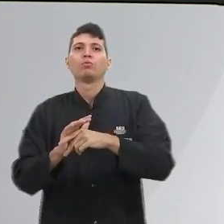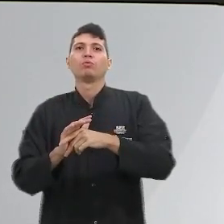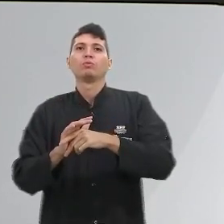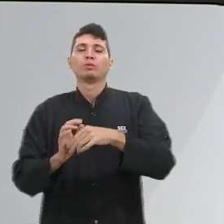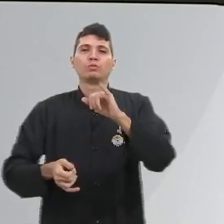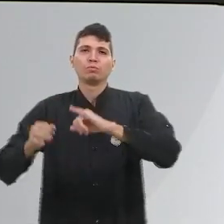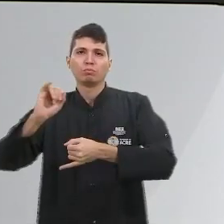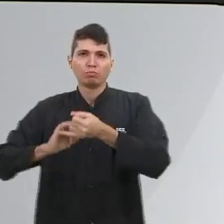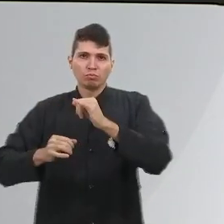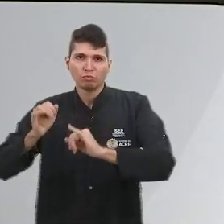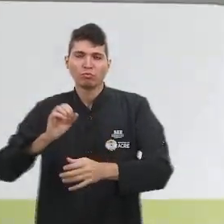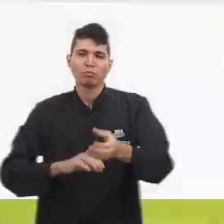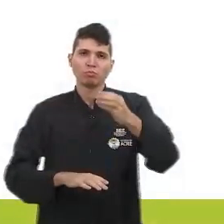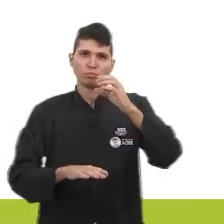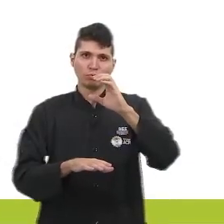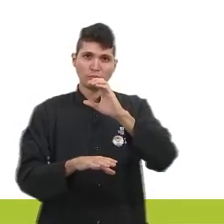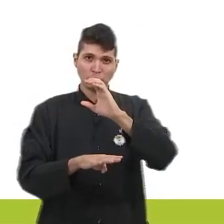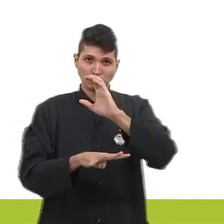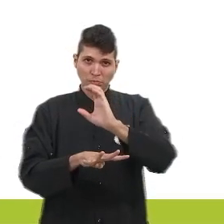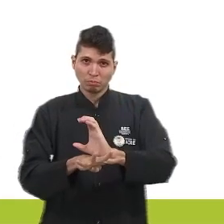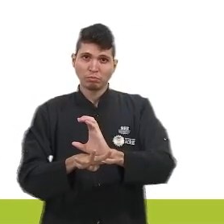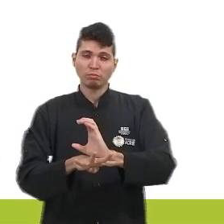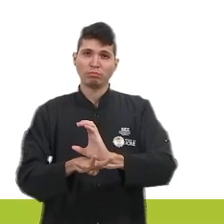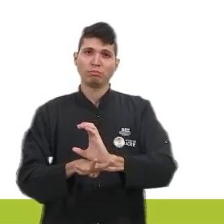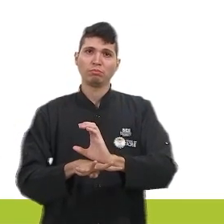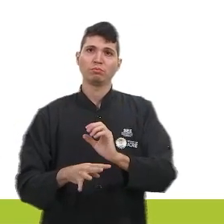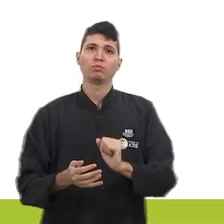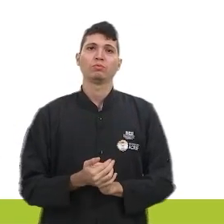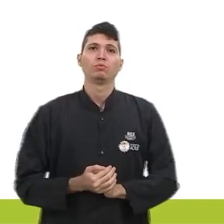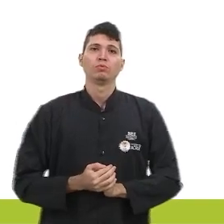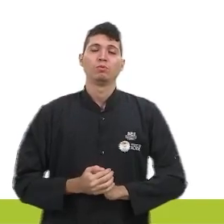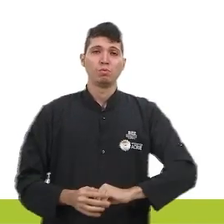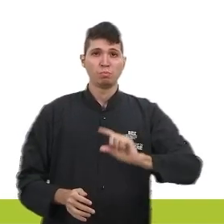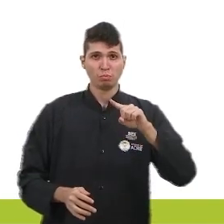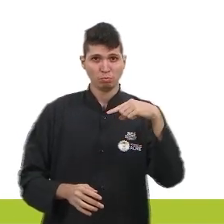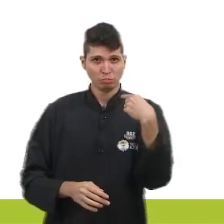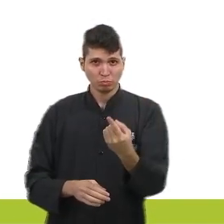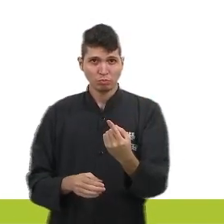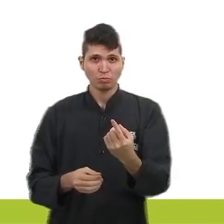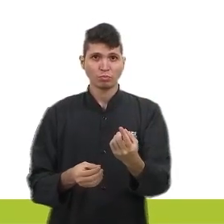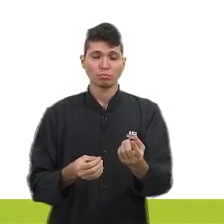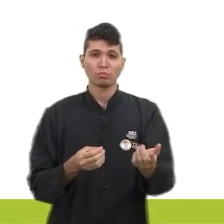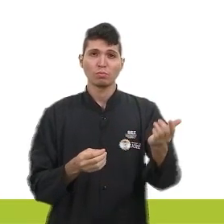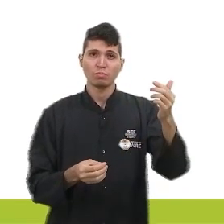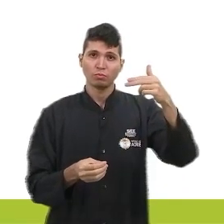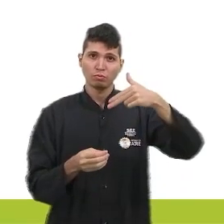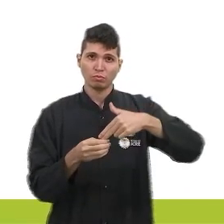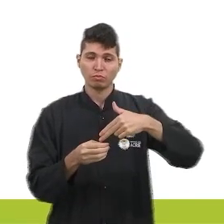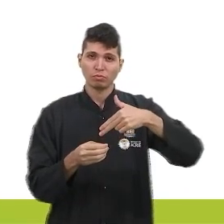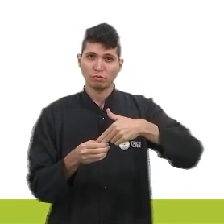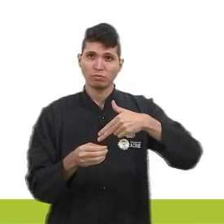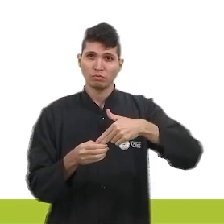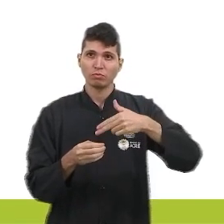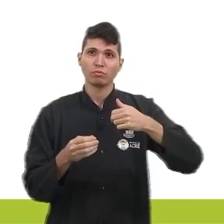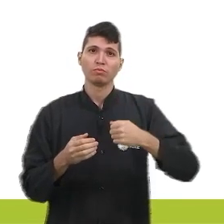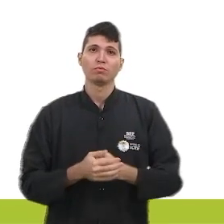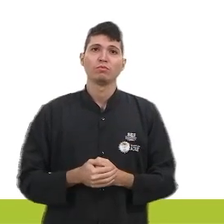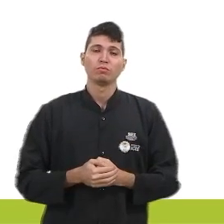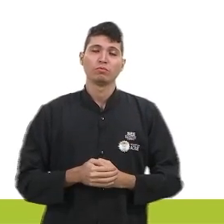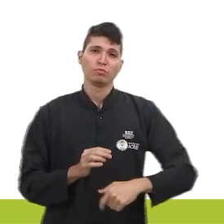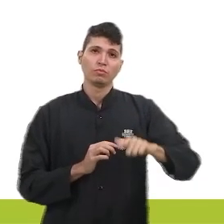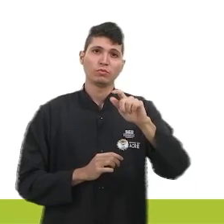veicular, perfeito? O próximo biocombustível que nós temos aqui é o gás